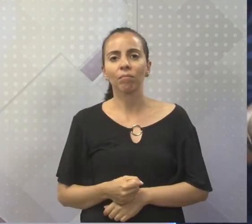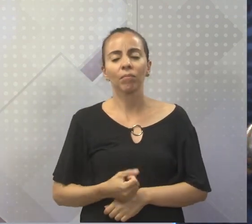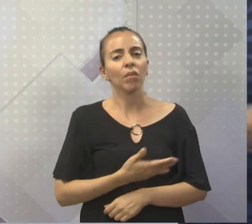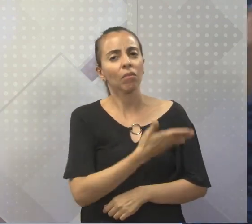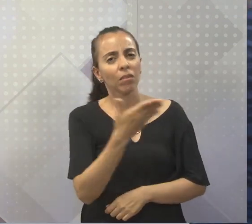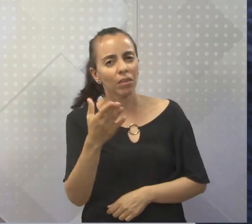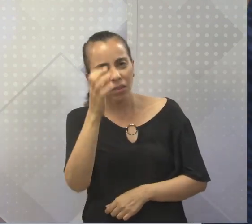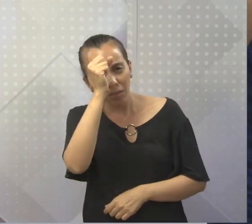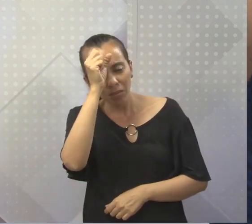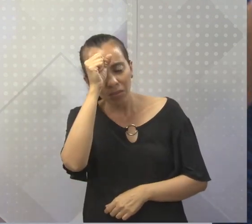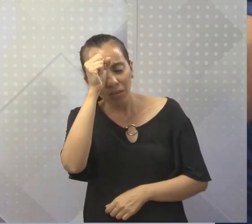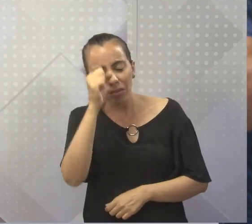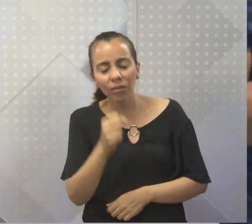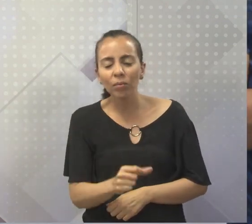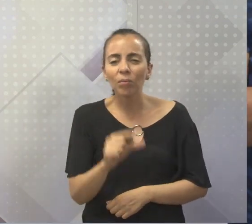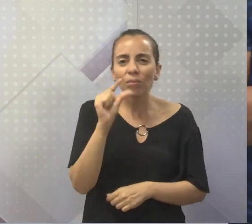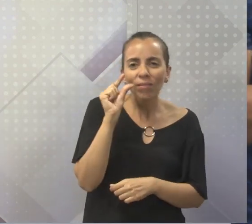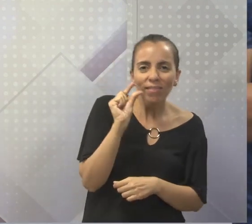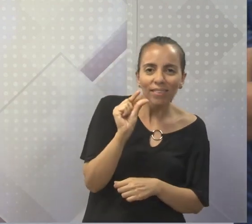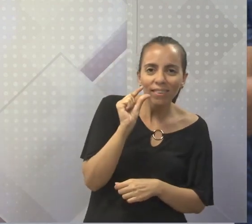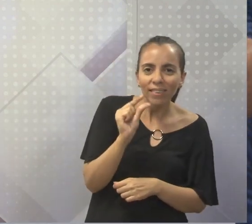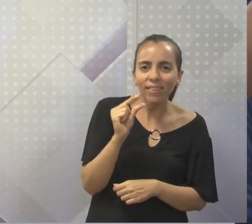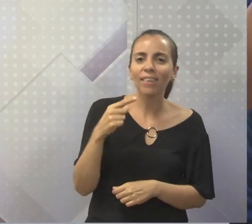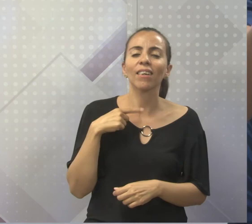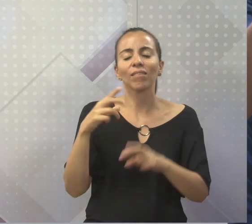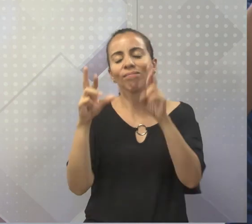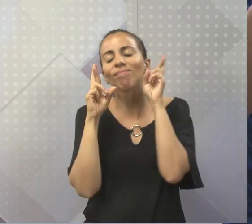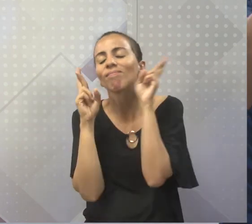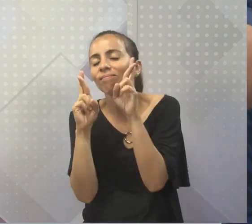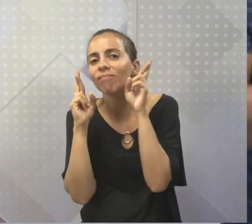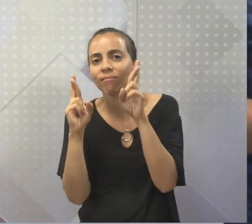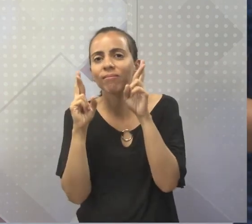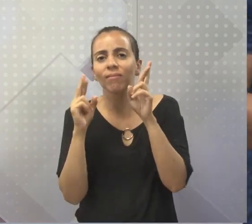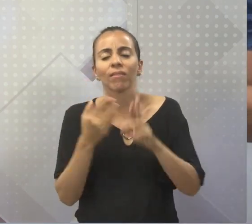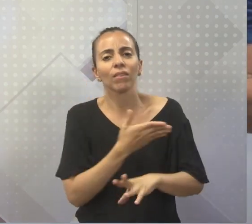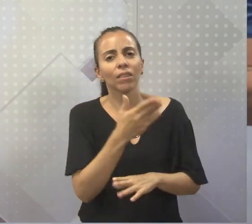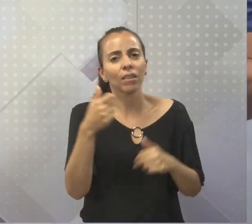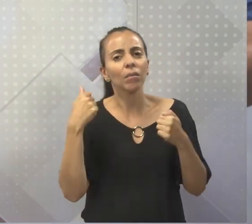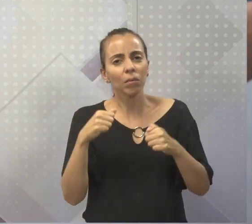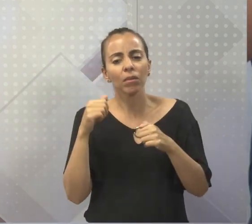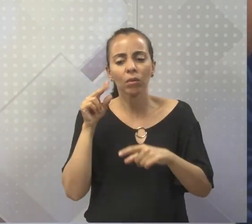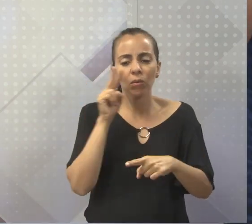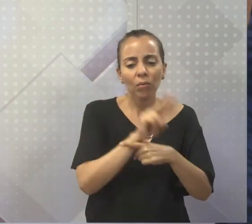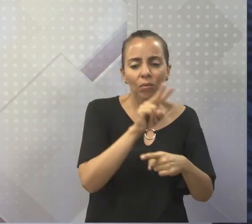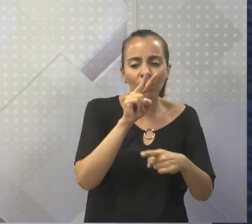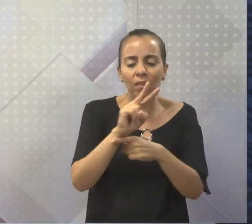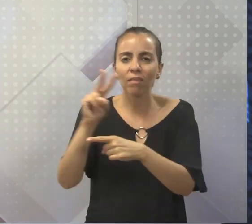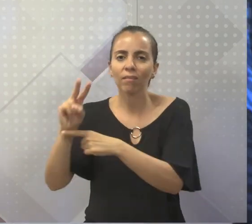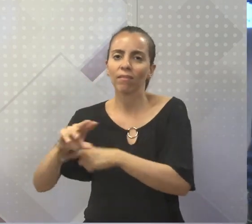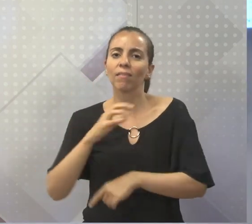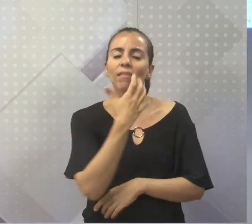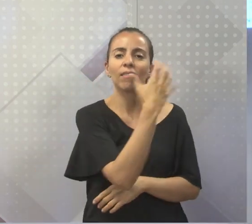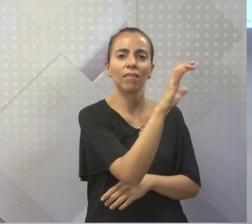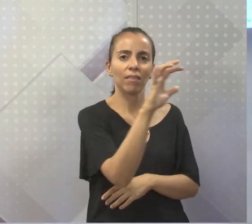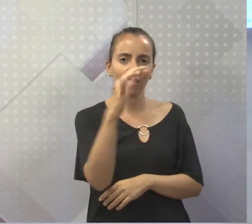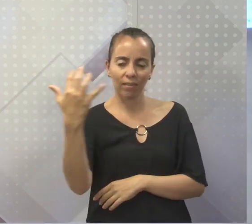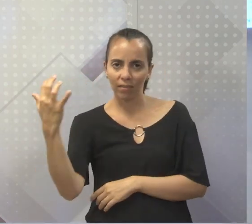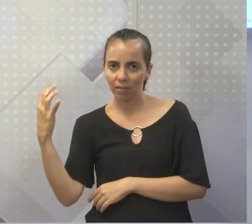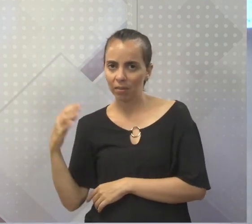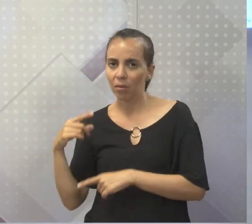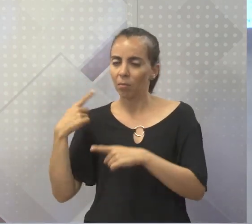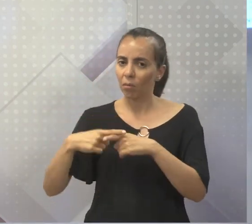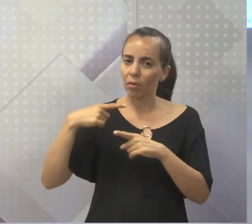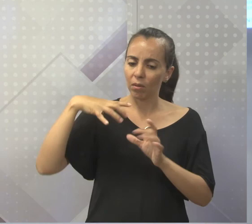ficado um pouquinho dessa aula não subconsciente de vocês passem a segundos Ecológico esse planeta